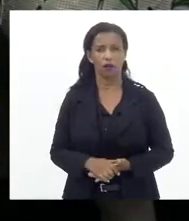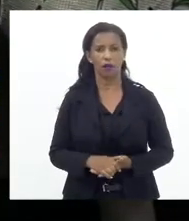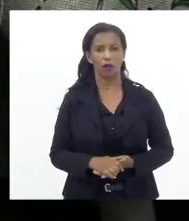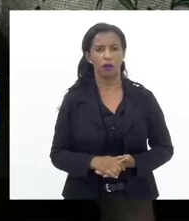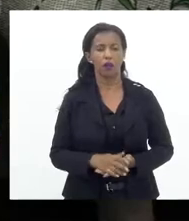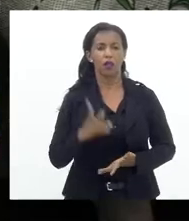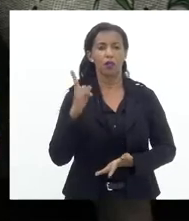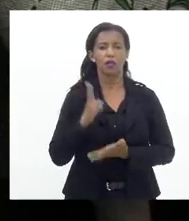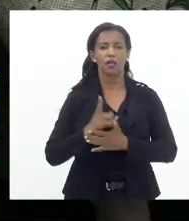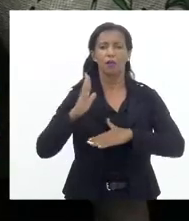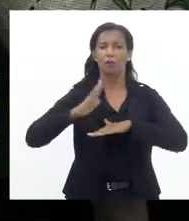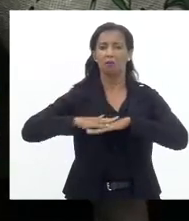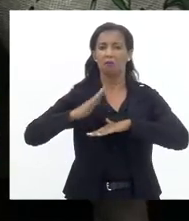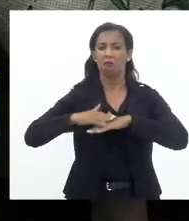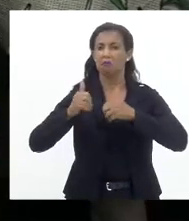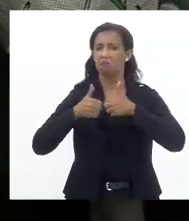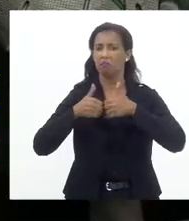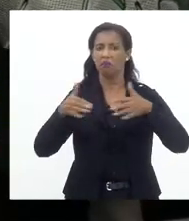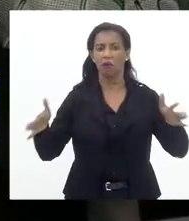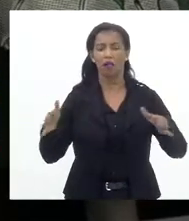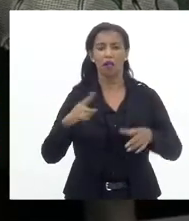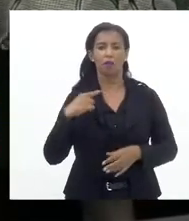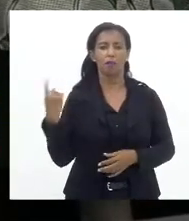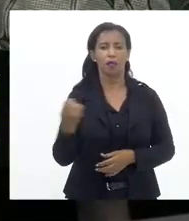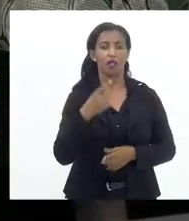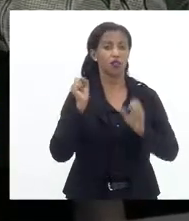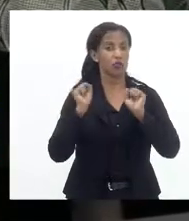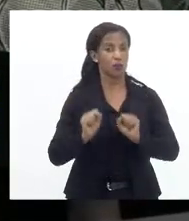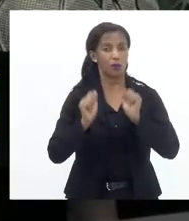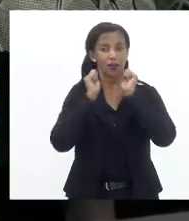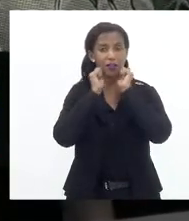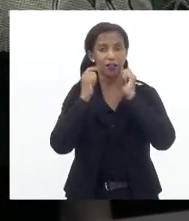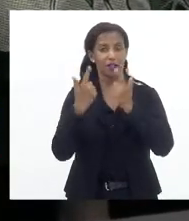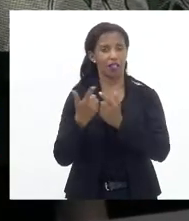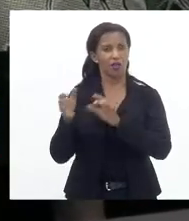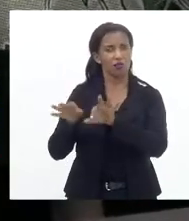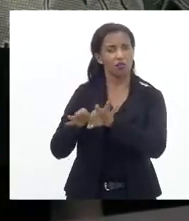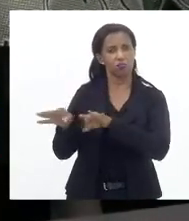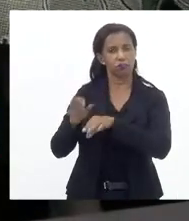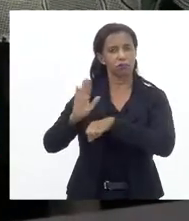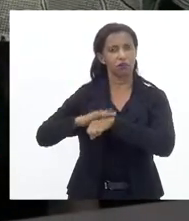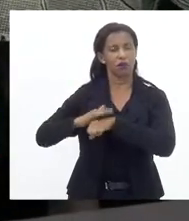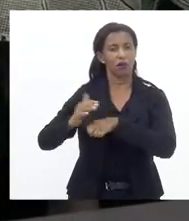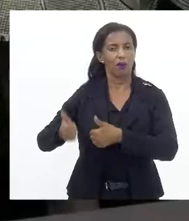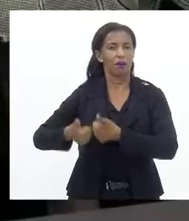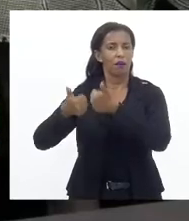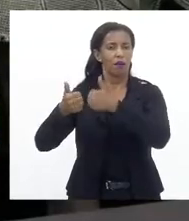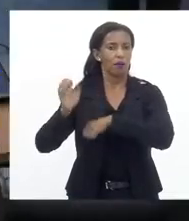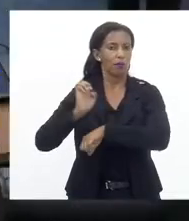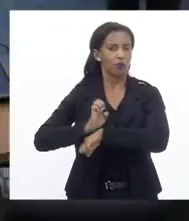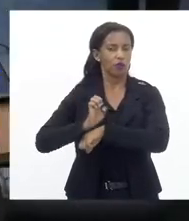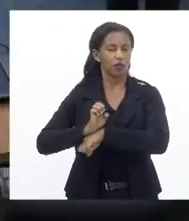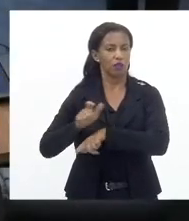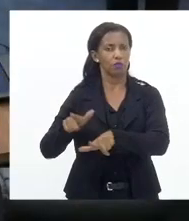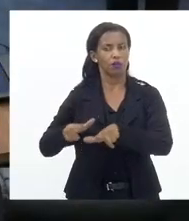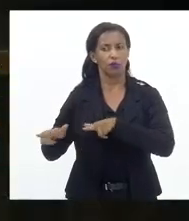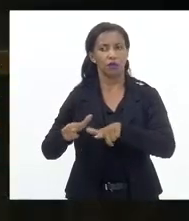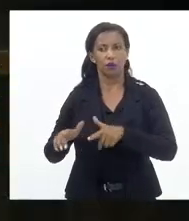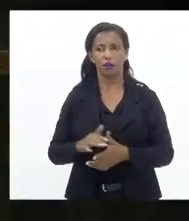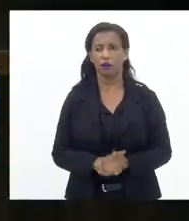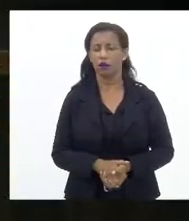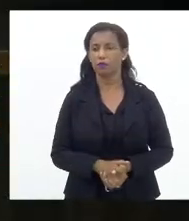cada vez mais aberto para que a gente possa nessa casa de bater o que for melhor para o estado do Rio de Janeiro que servidores